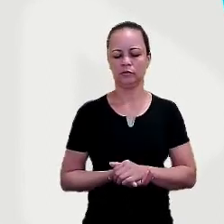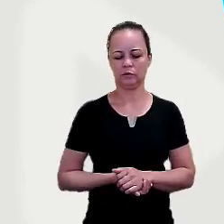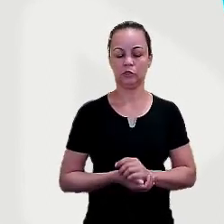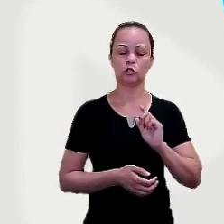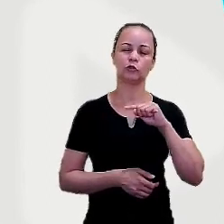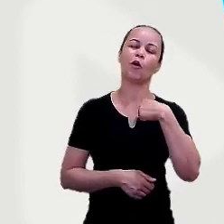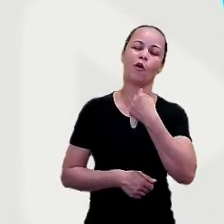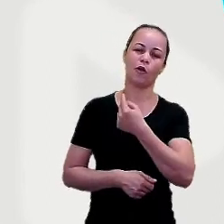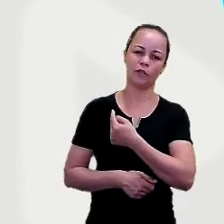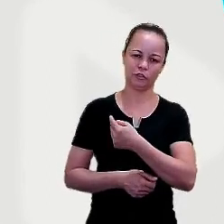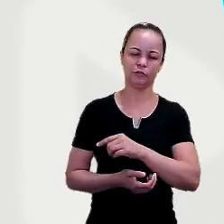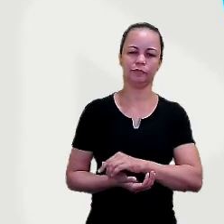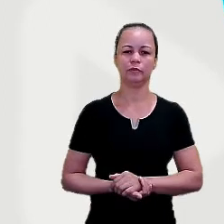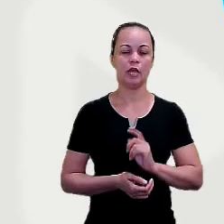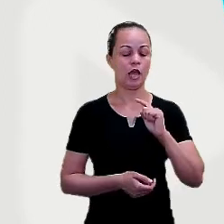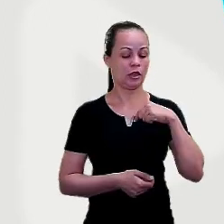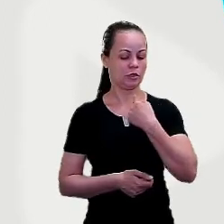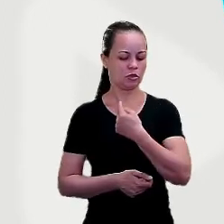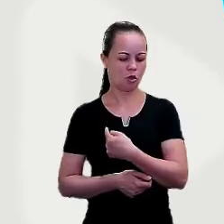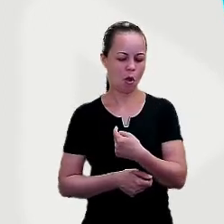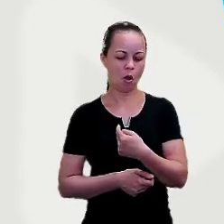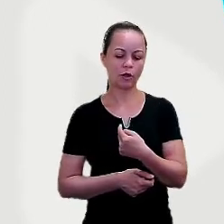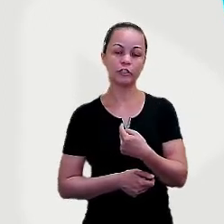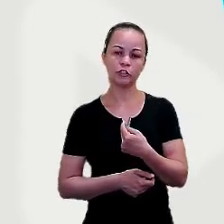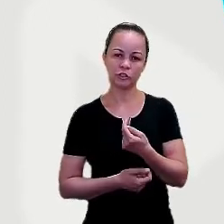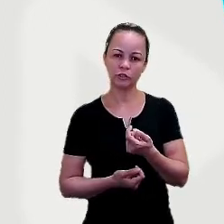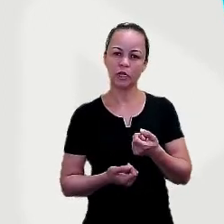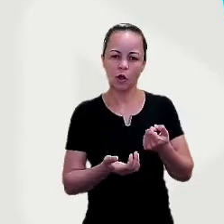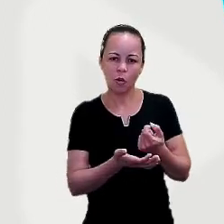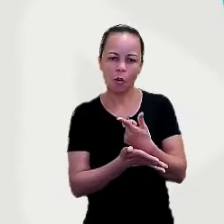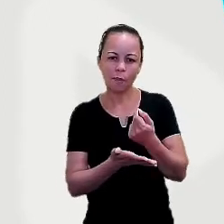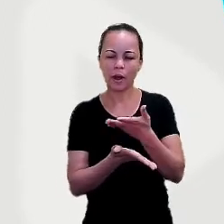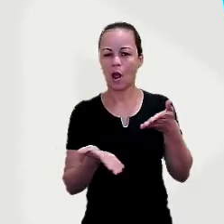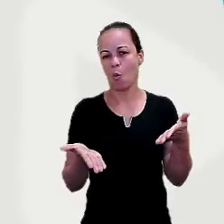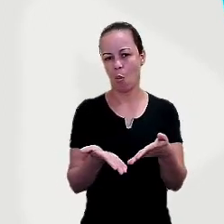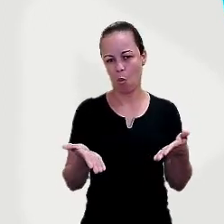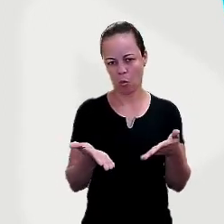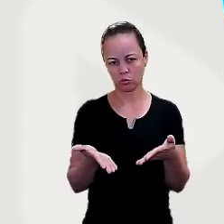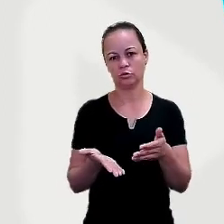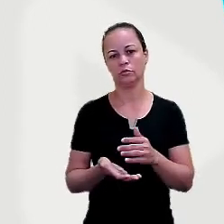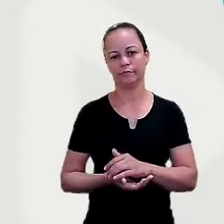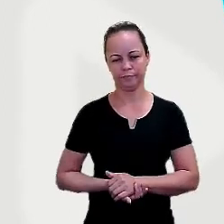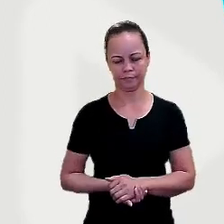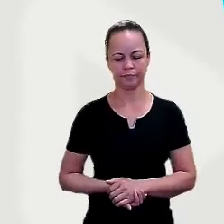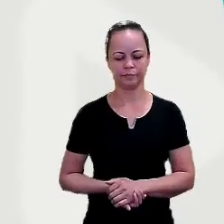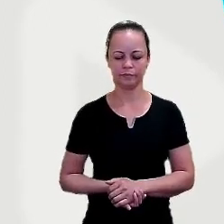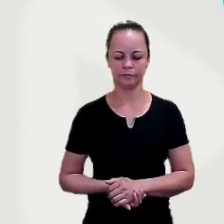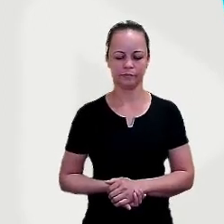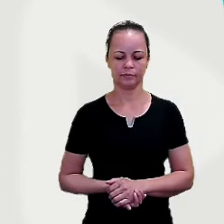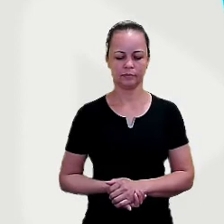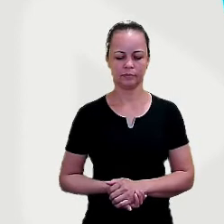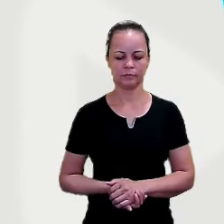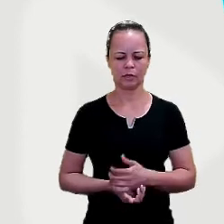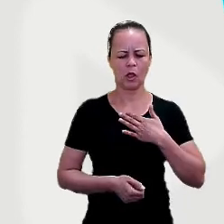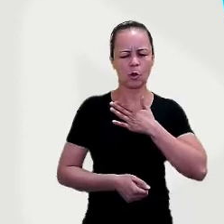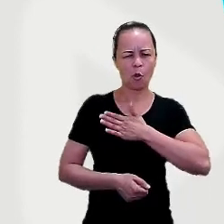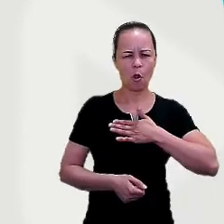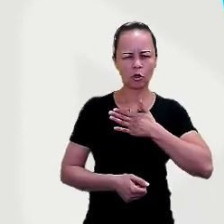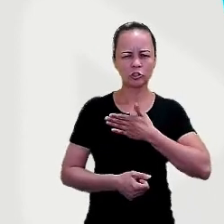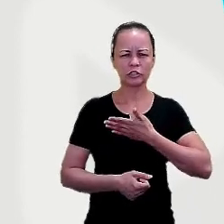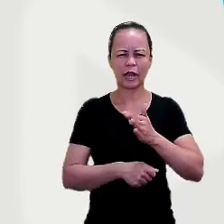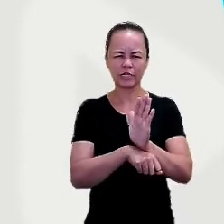é o nós. Nós vamos fazer compras hoje. Gostais de filme de